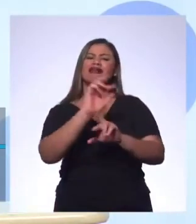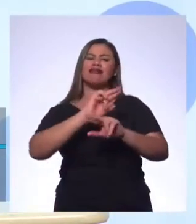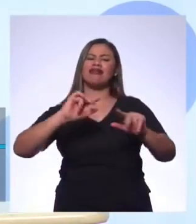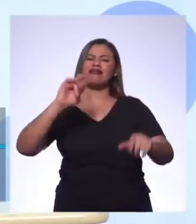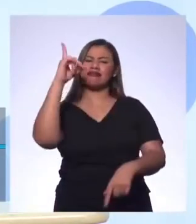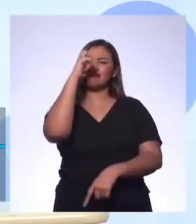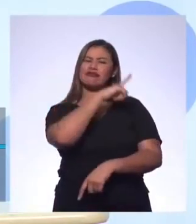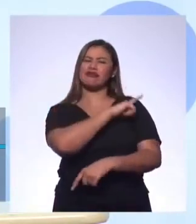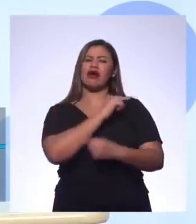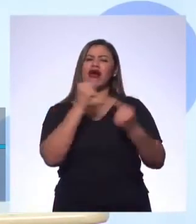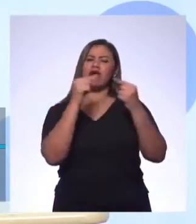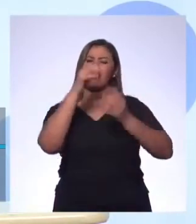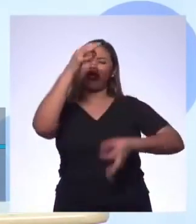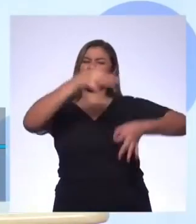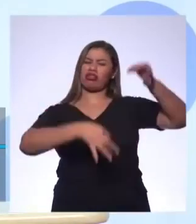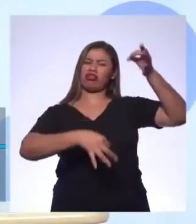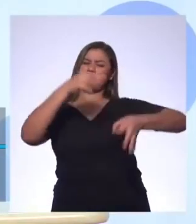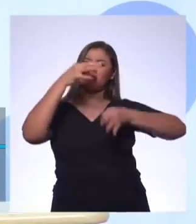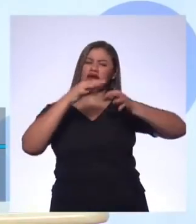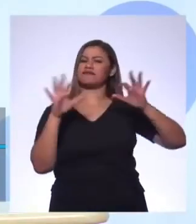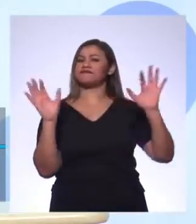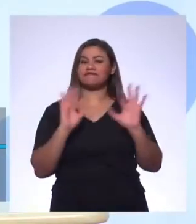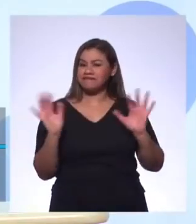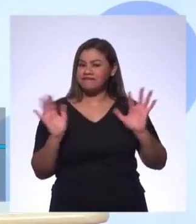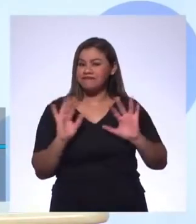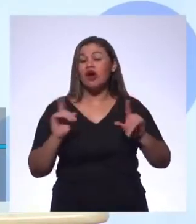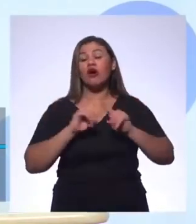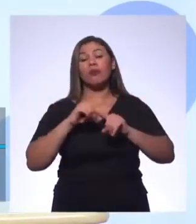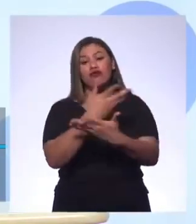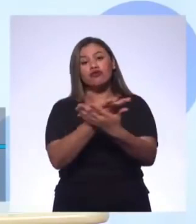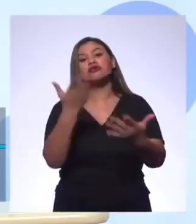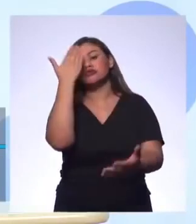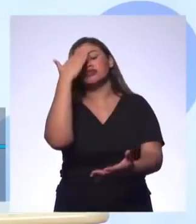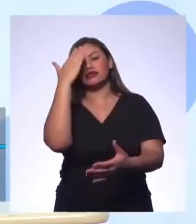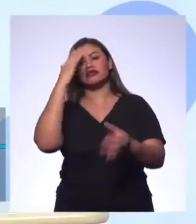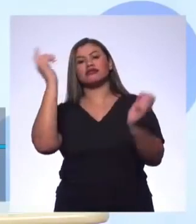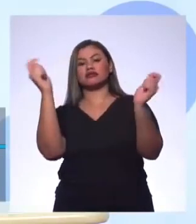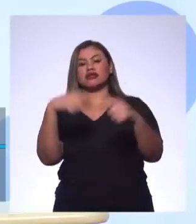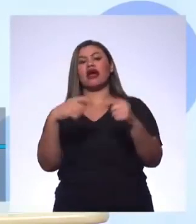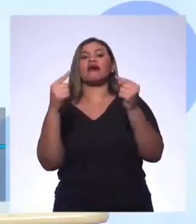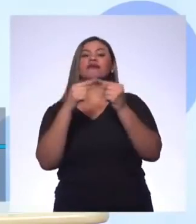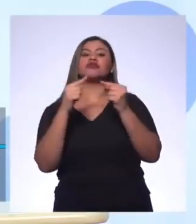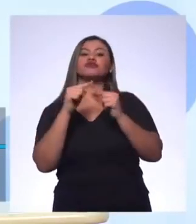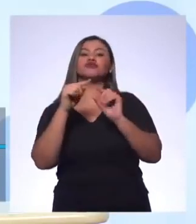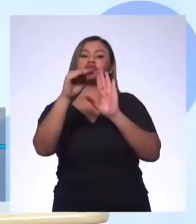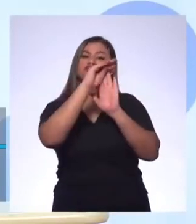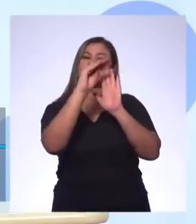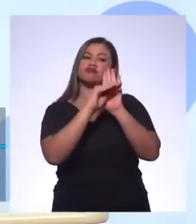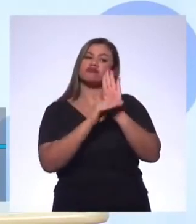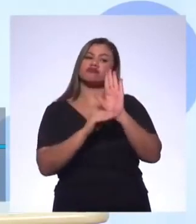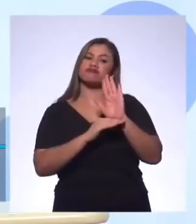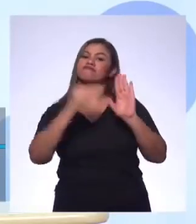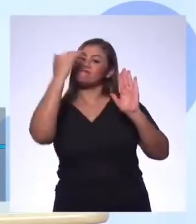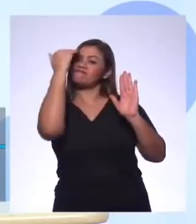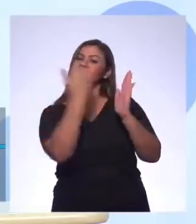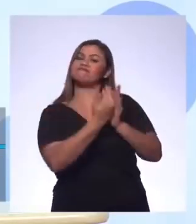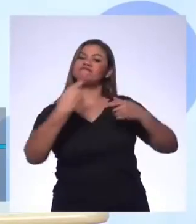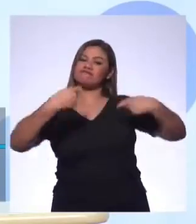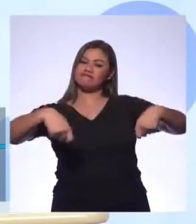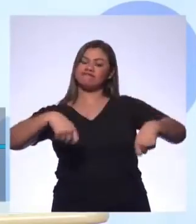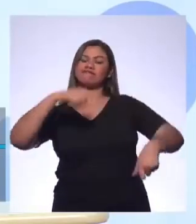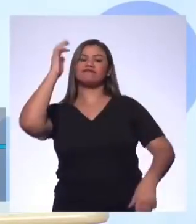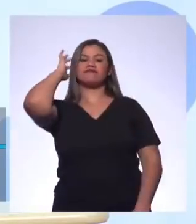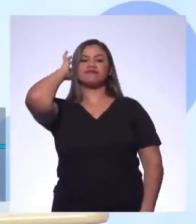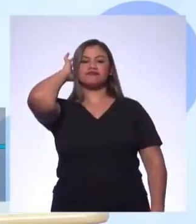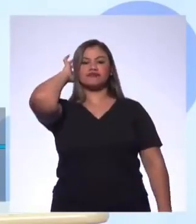mais ligados à questão jurídica da coisa, mas eles já vão entender, pelo que está aqui, que são normas a serem seguidas, certo?